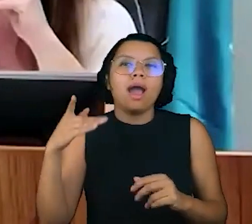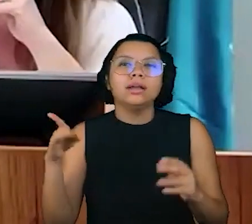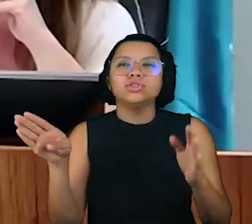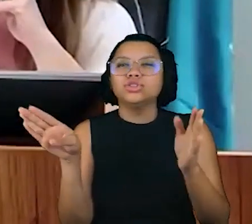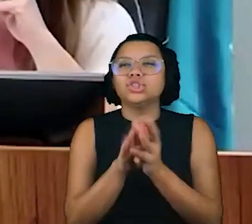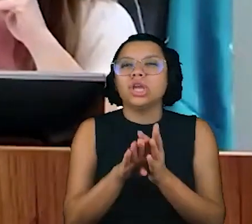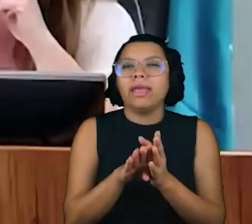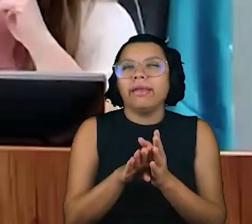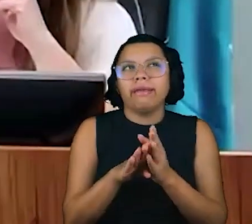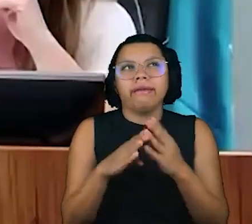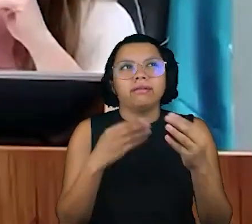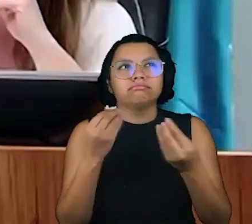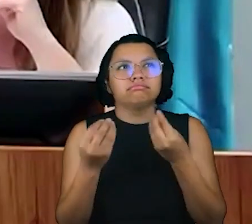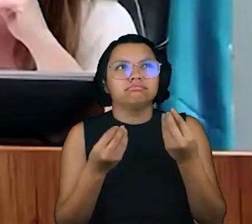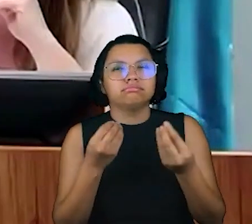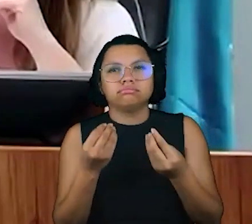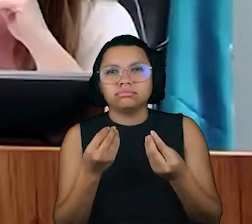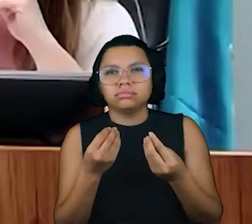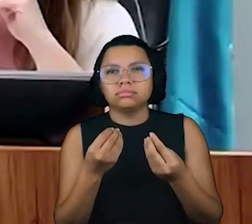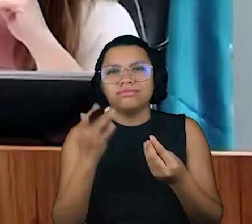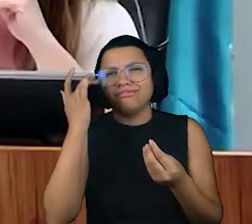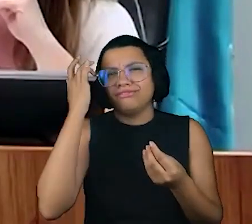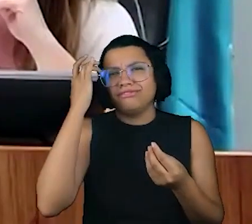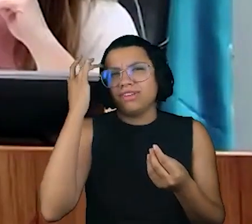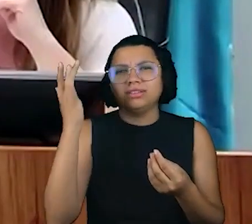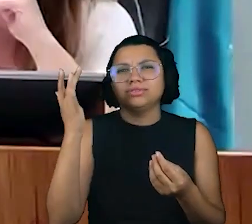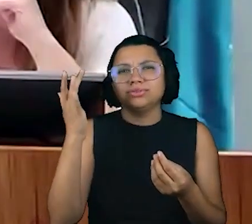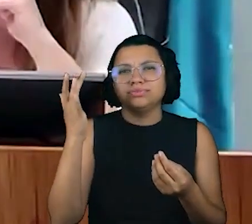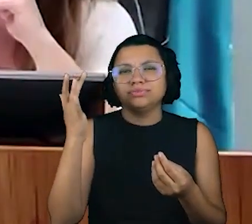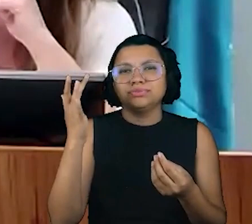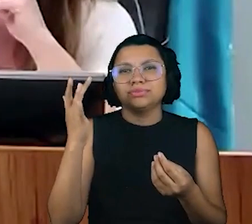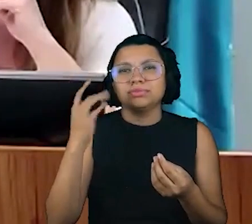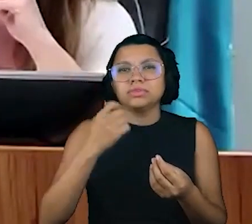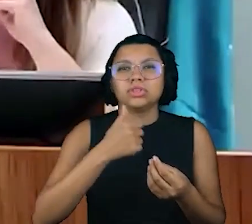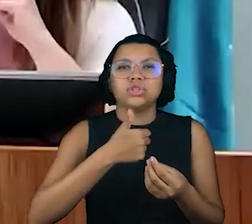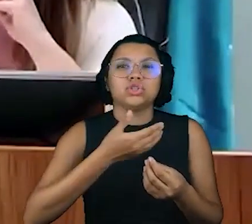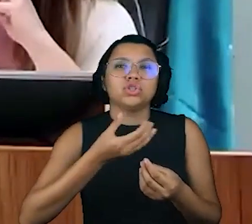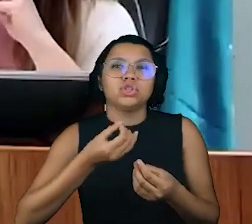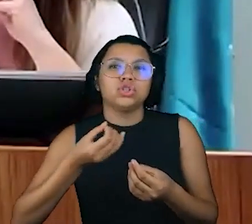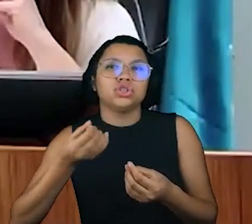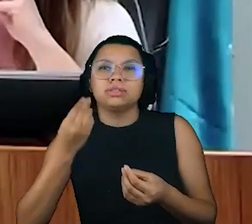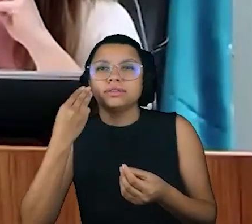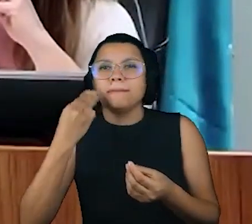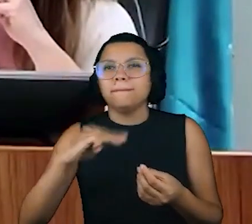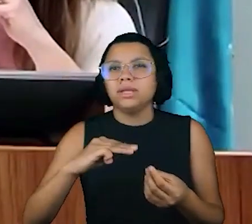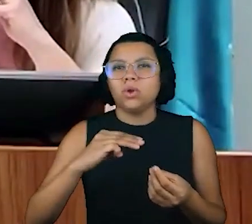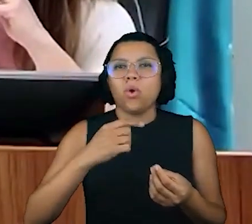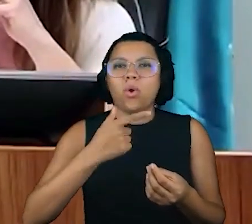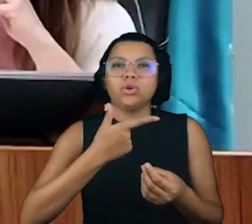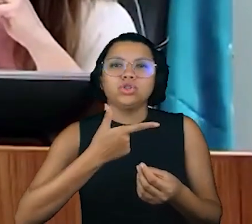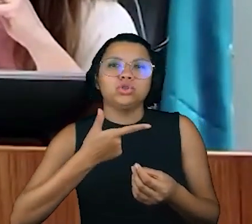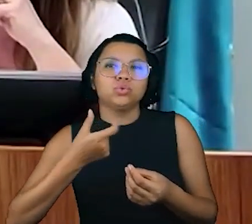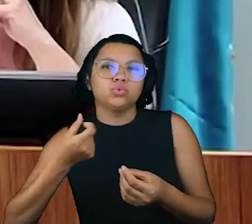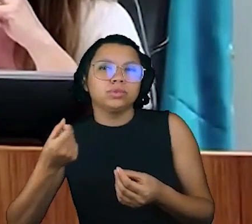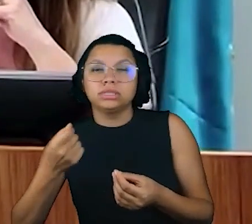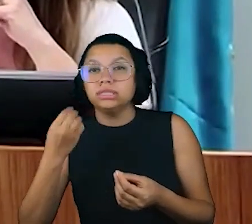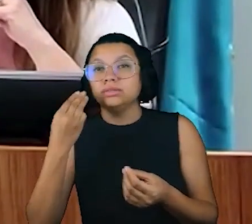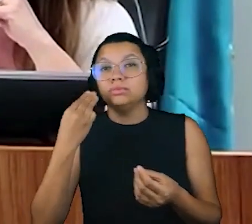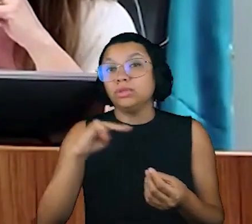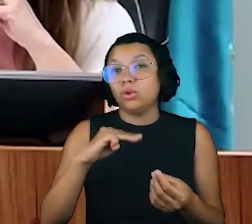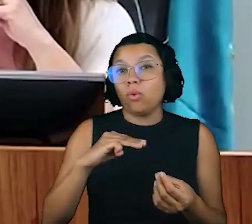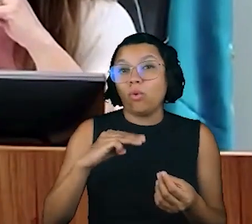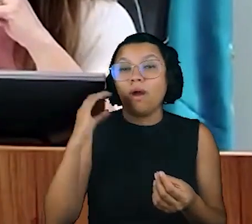à casa, facilmente à casa de 100 milhões, de 200 milhões, crédito de